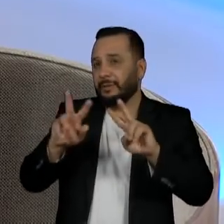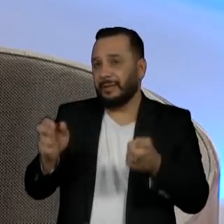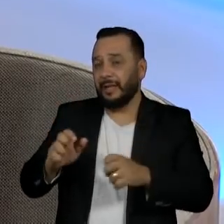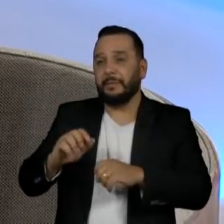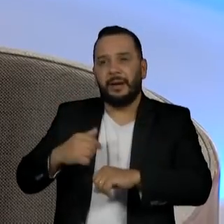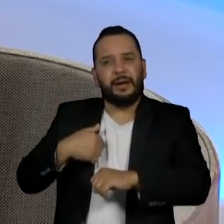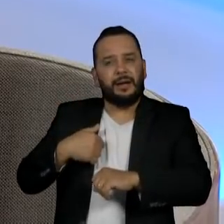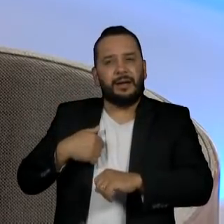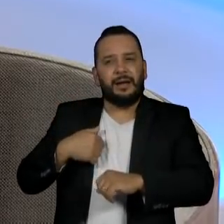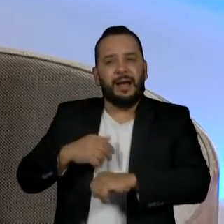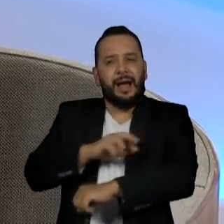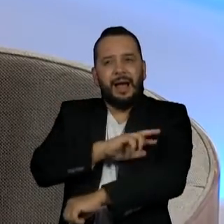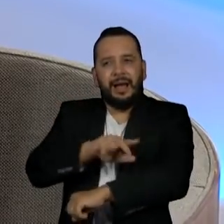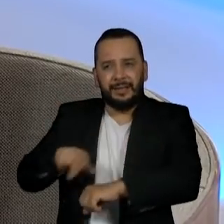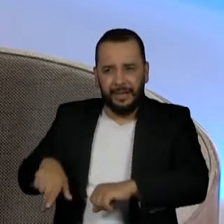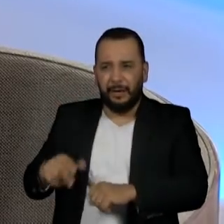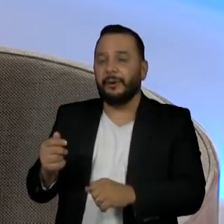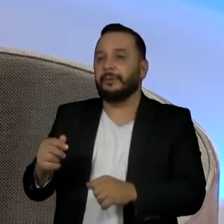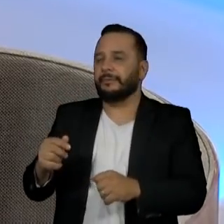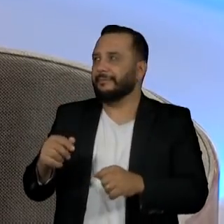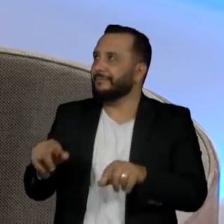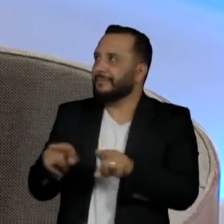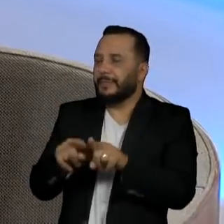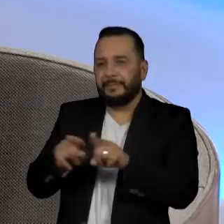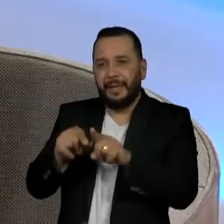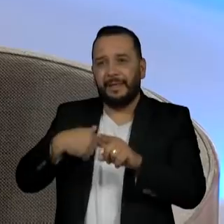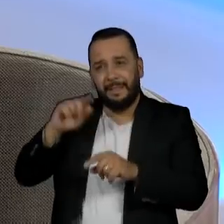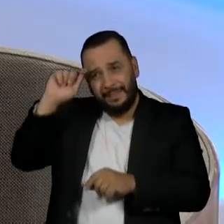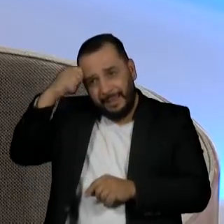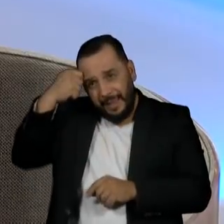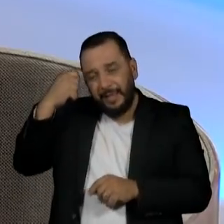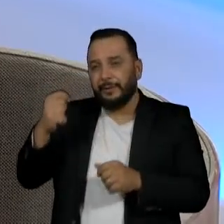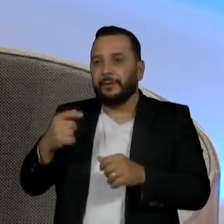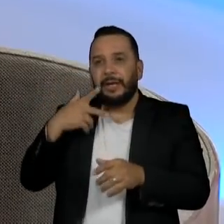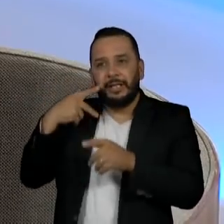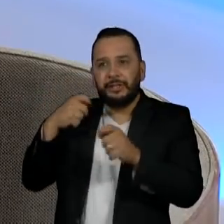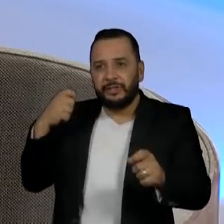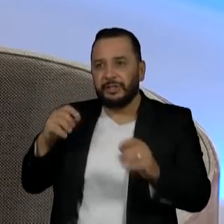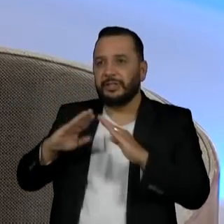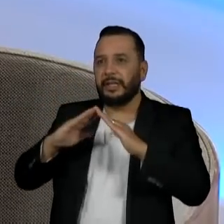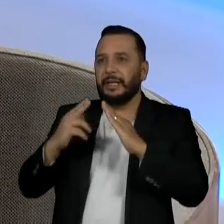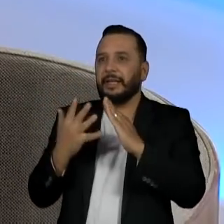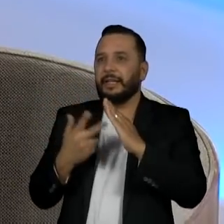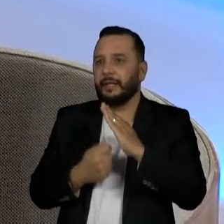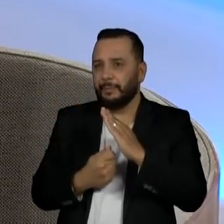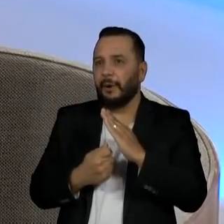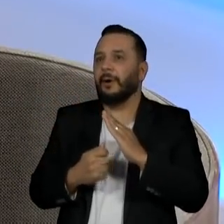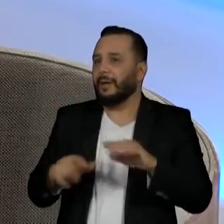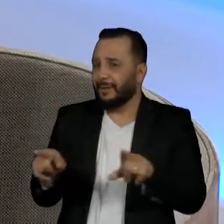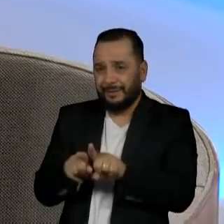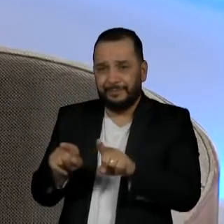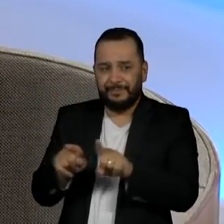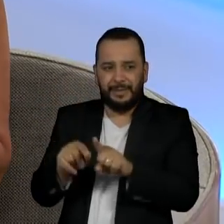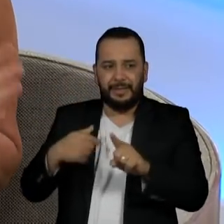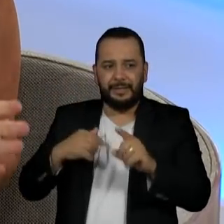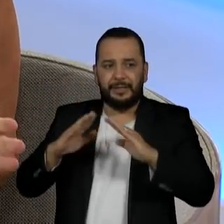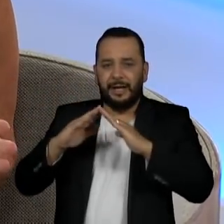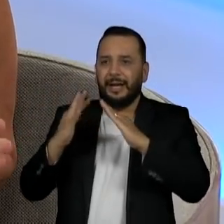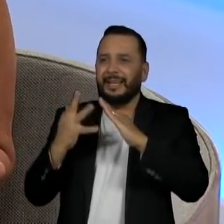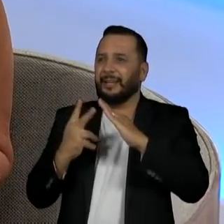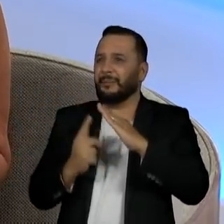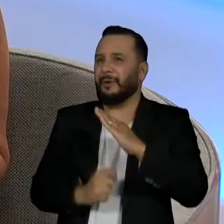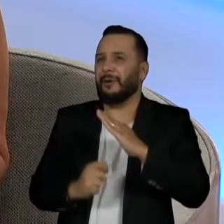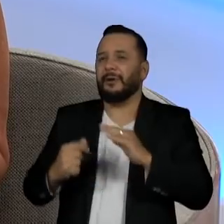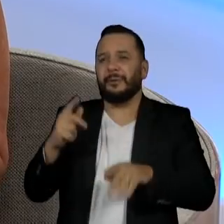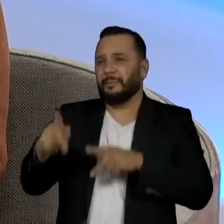os negros, mas também indígenas, ribeirinhos, quilombolas, nunca abraçaram como uma questão fundamental. Isso é muito impressionante se a gente recua